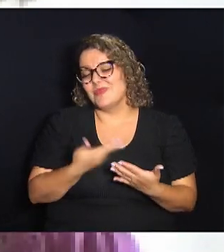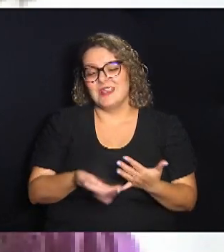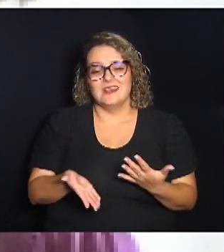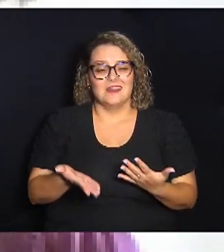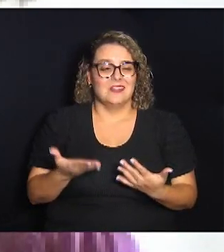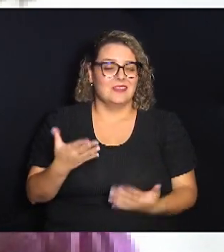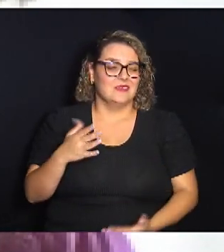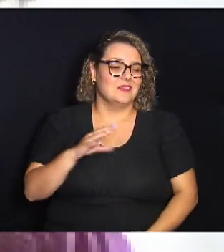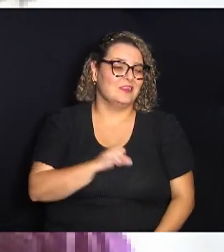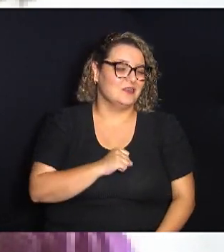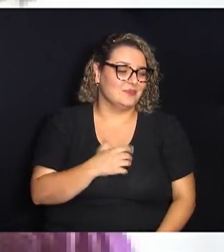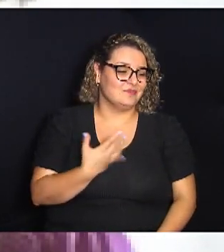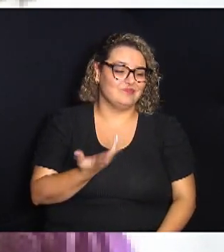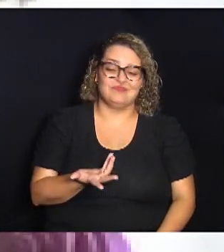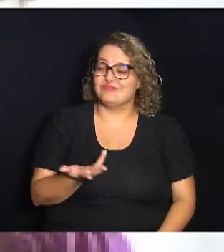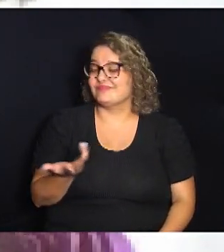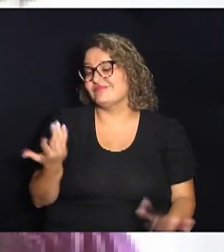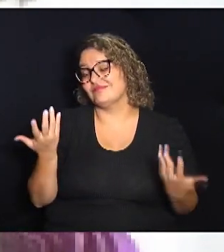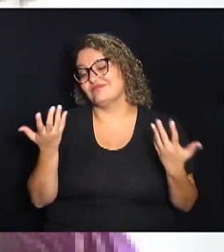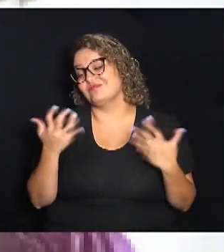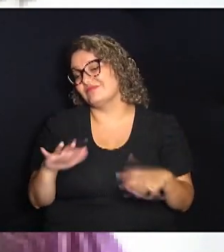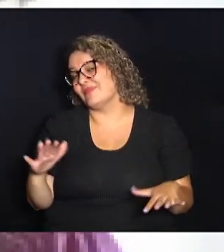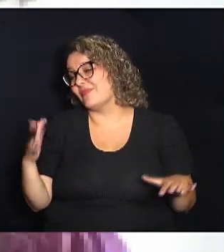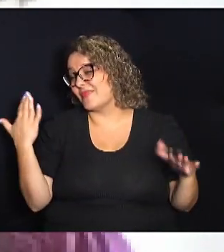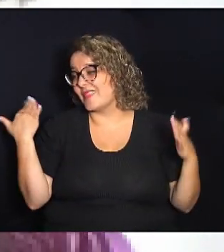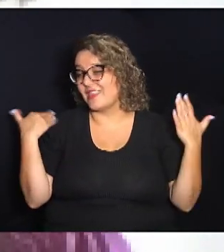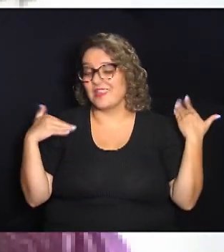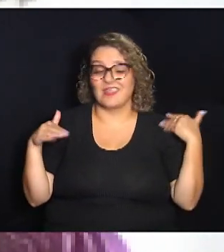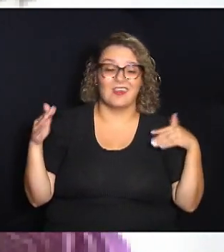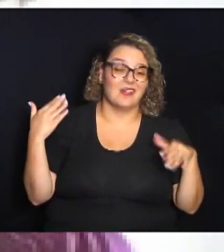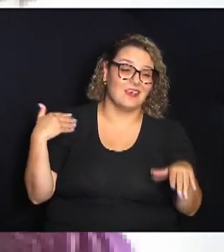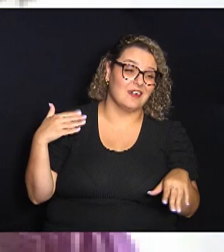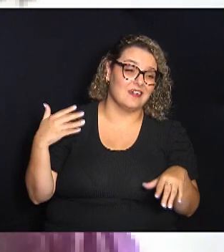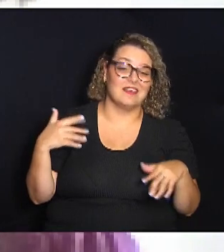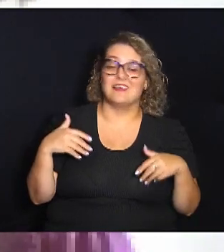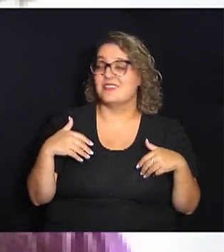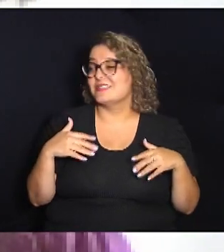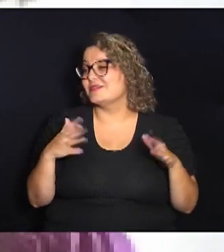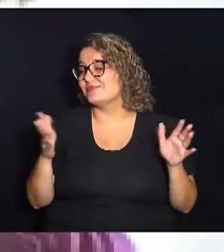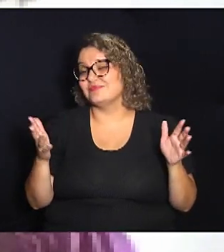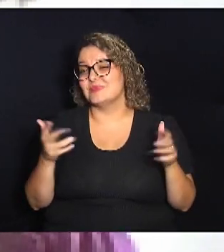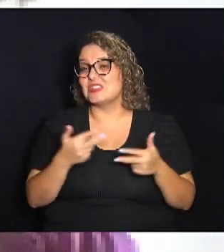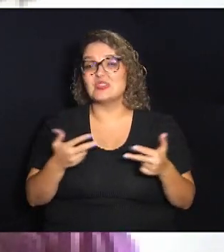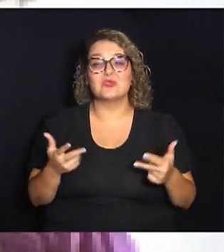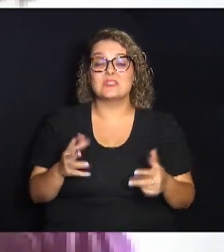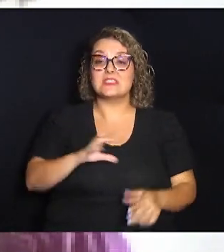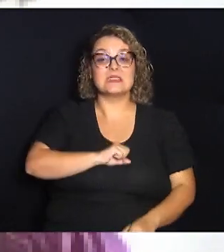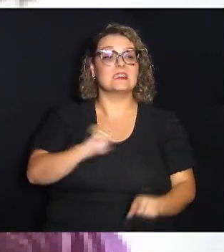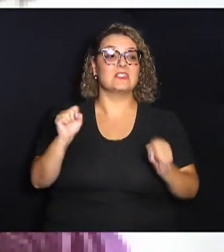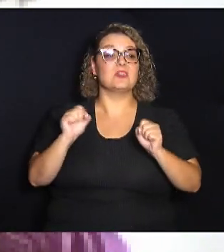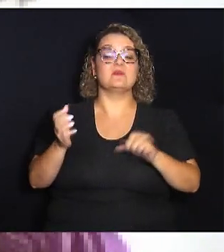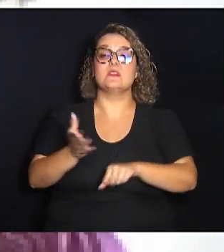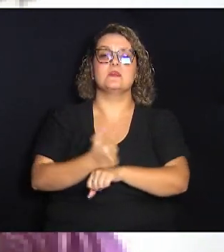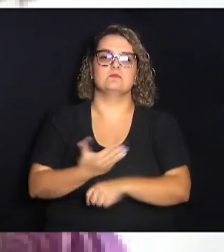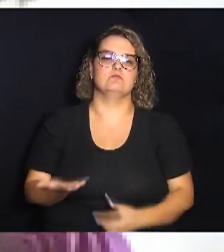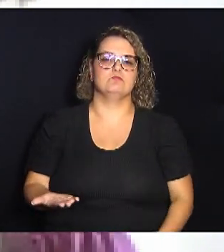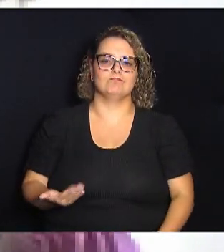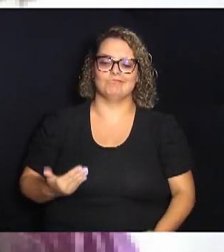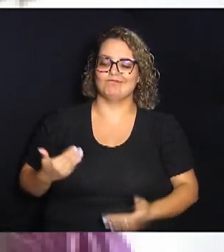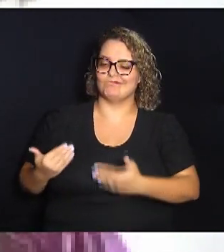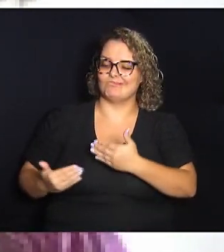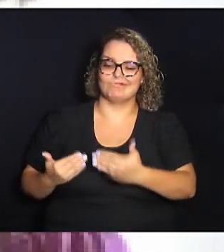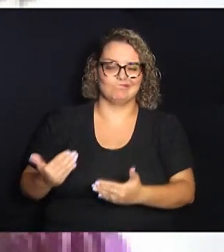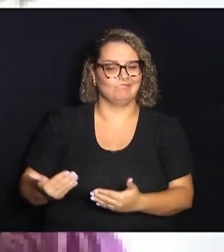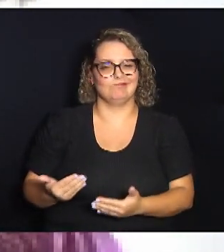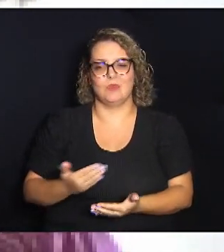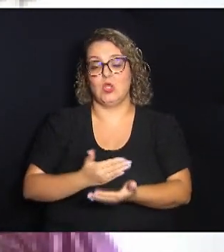mais passear, ela começa a perder um pouco o encantamento, às vezes, de coisas que ela gostava tanto, mas que a partir de um certo momento ela